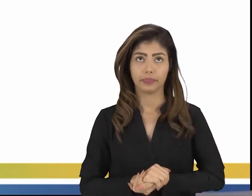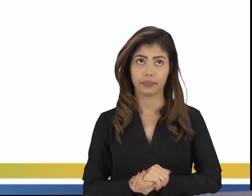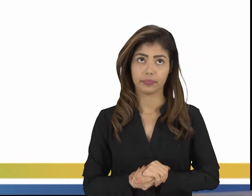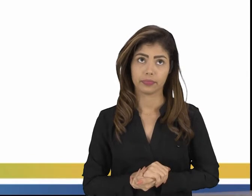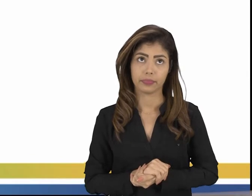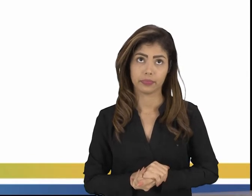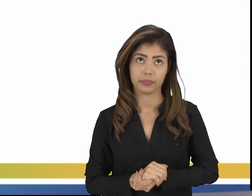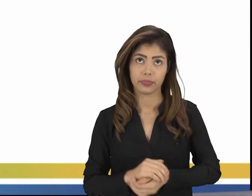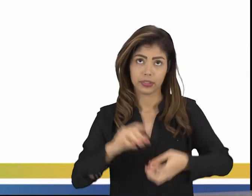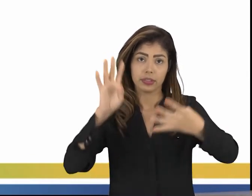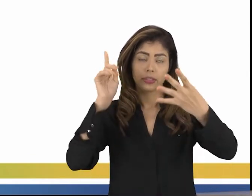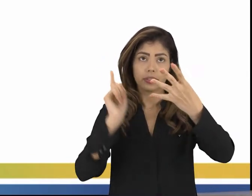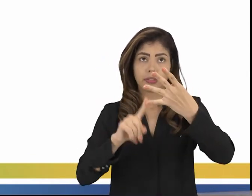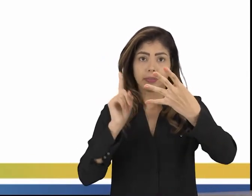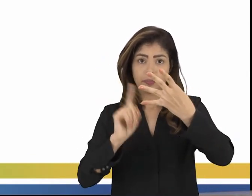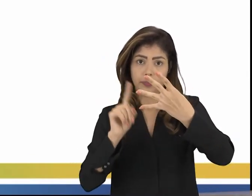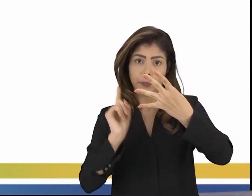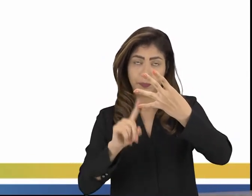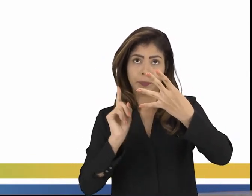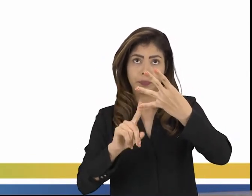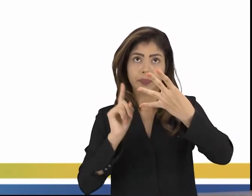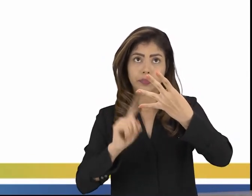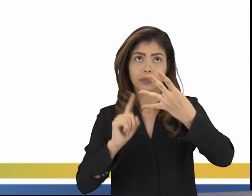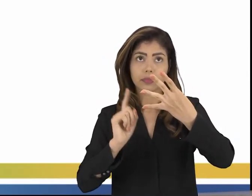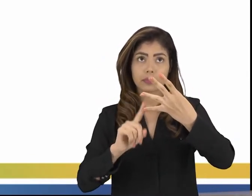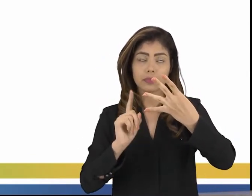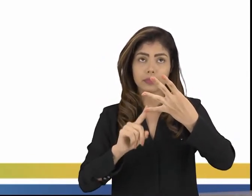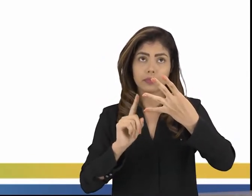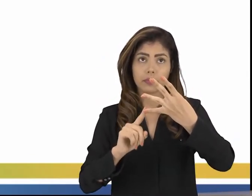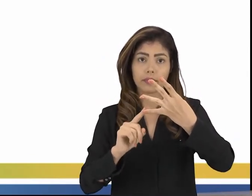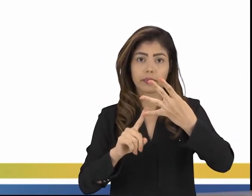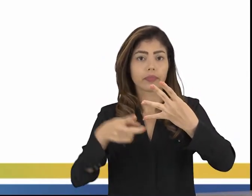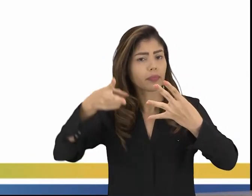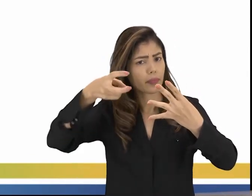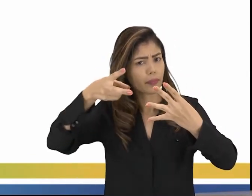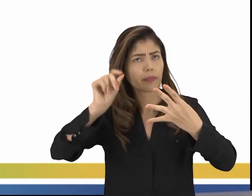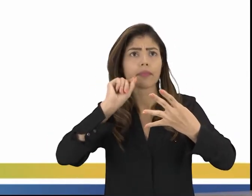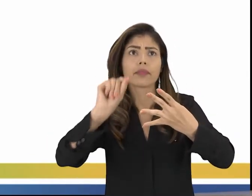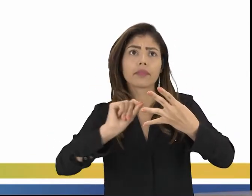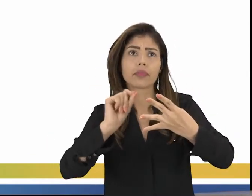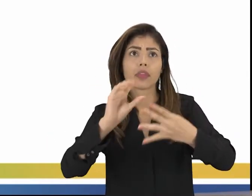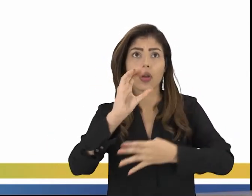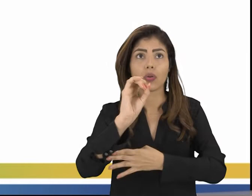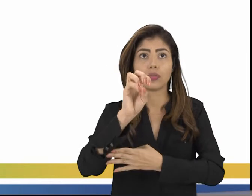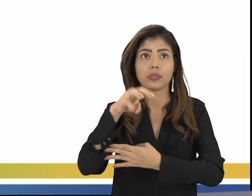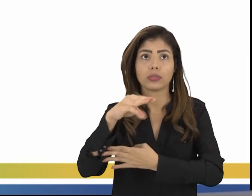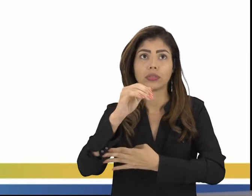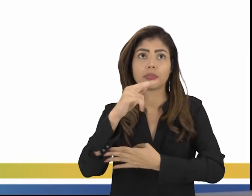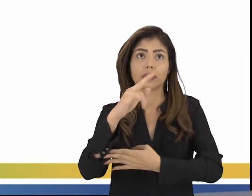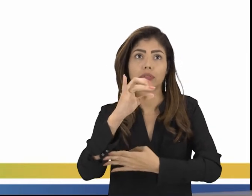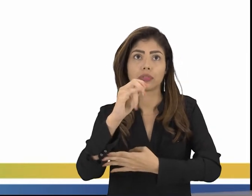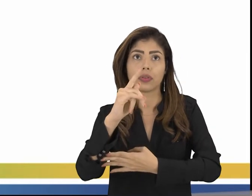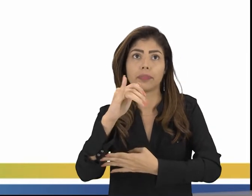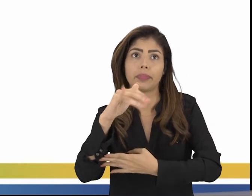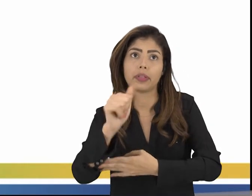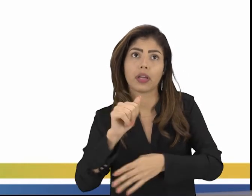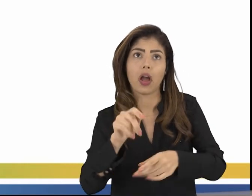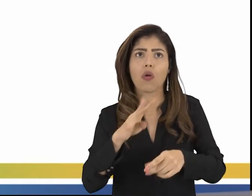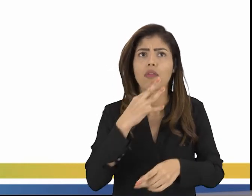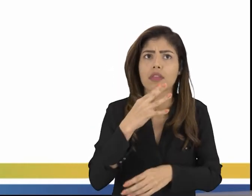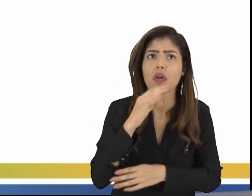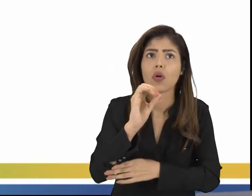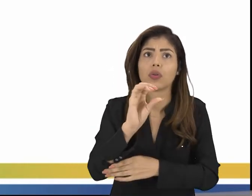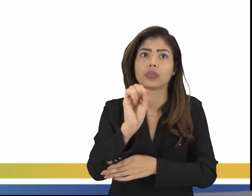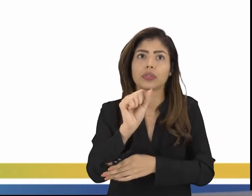Gente, o quarto tipo, então, de propriedade coligativa observado aqui, nós temos a osmoscopia, que nós conhecemos